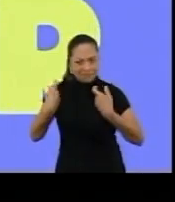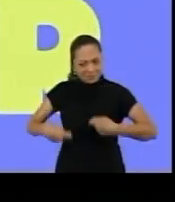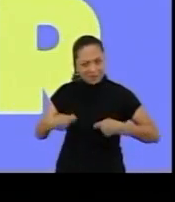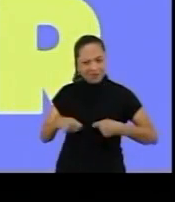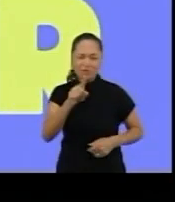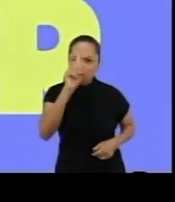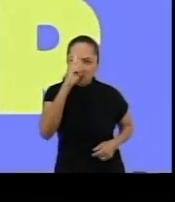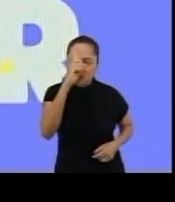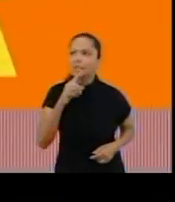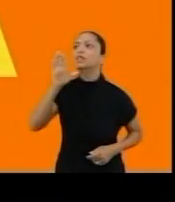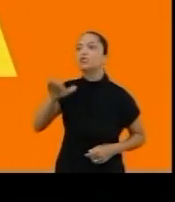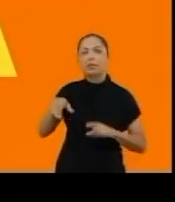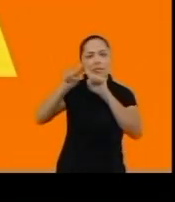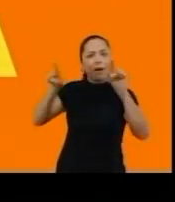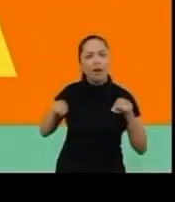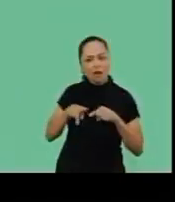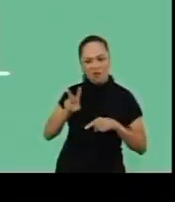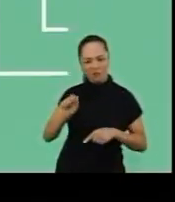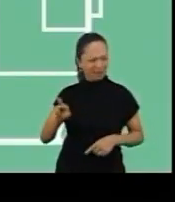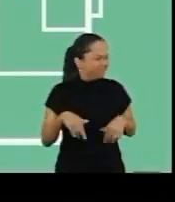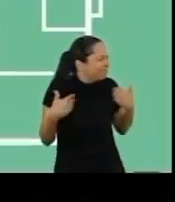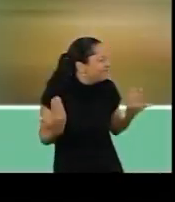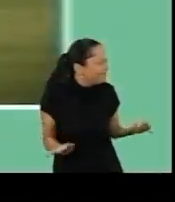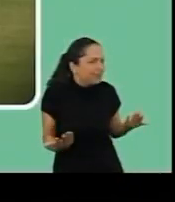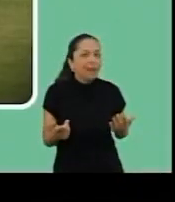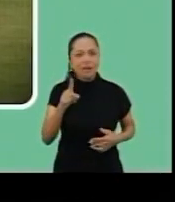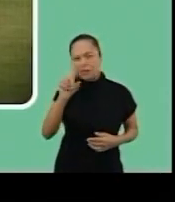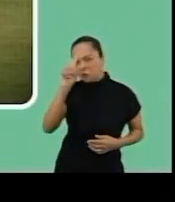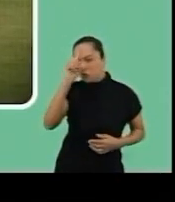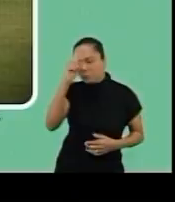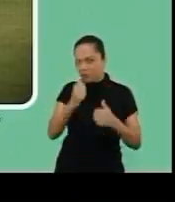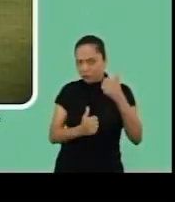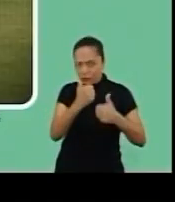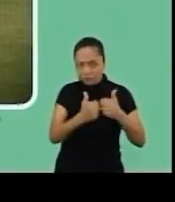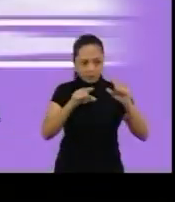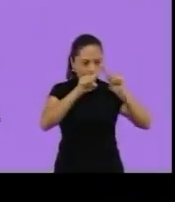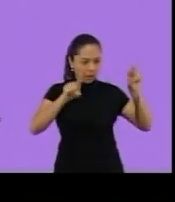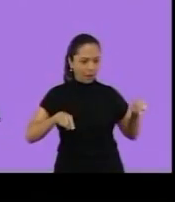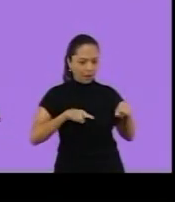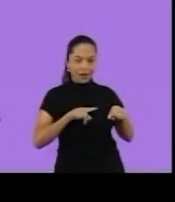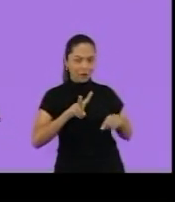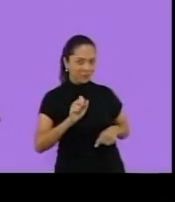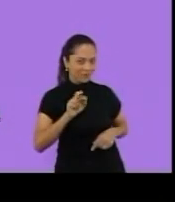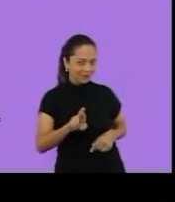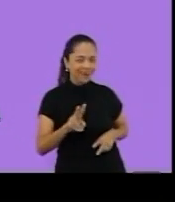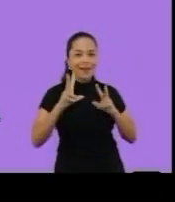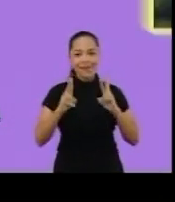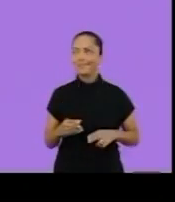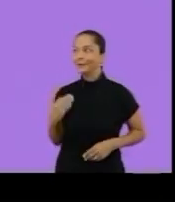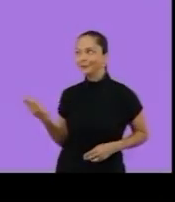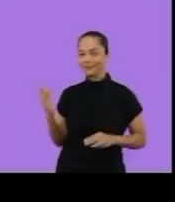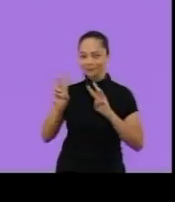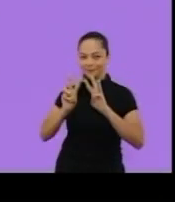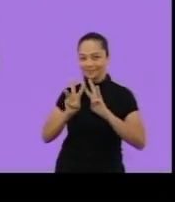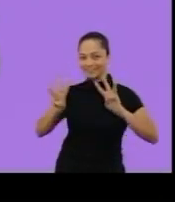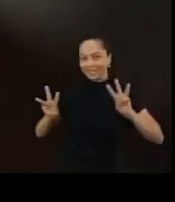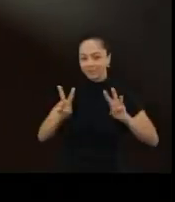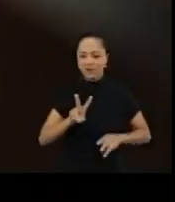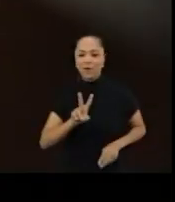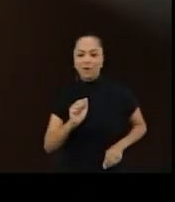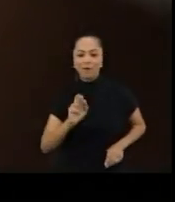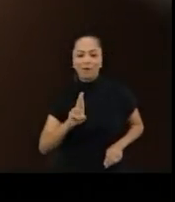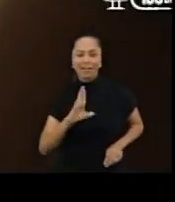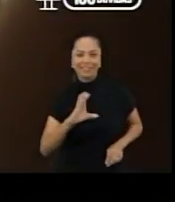dúvidas? Chama o VAR. Que VAR? O Vacina. Quando a gente tem dúvidas, a gente chama o VAR. Então, o Vacina Sem Dúvidas é tipo o VAR. No site Vacina